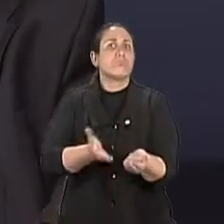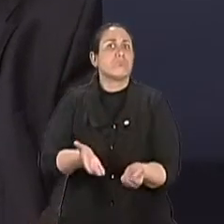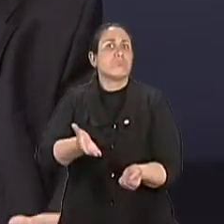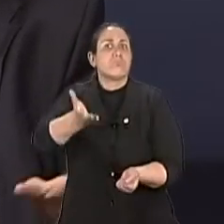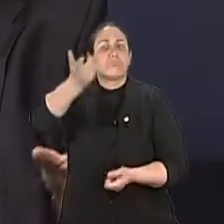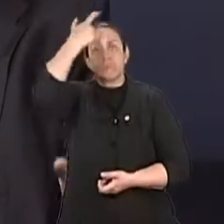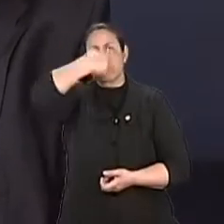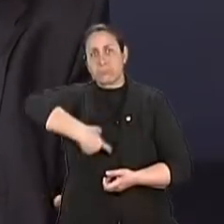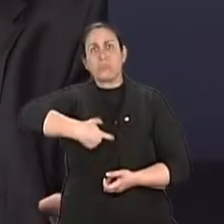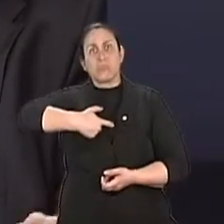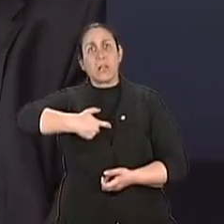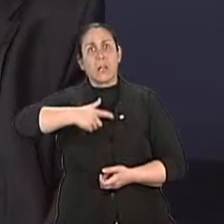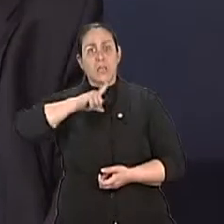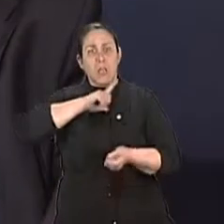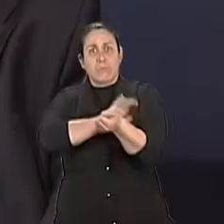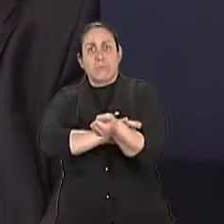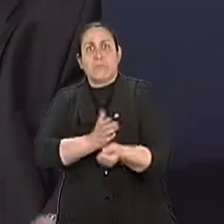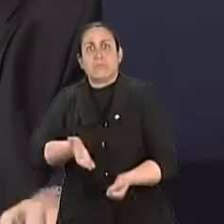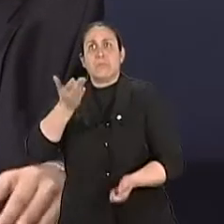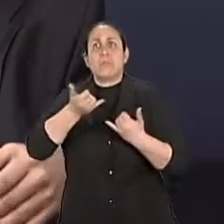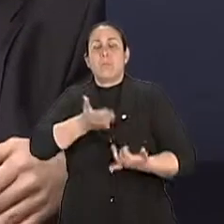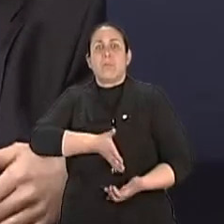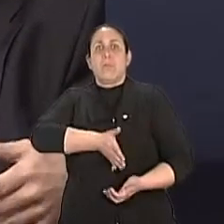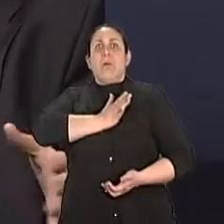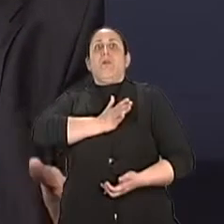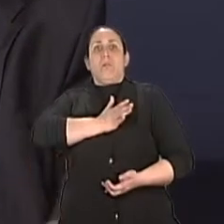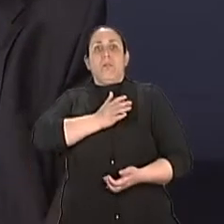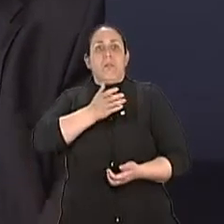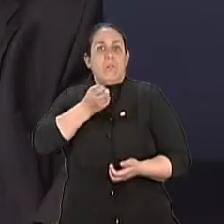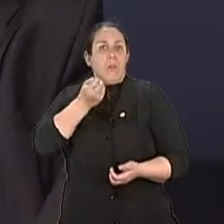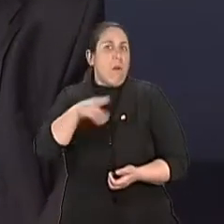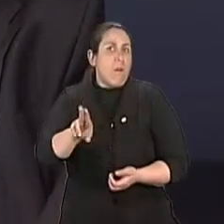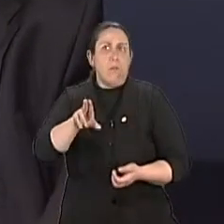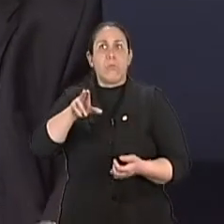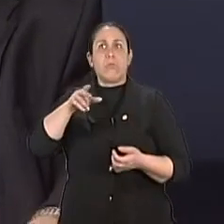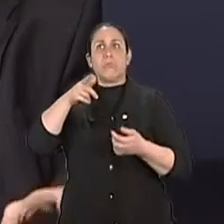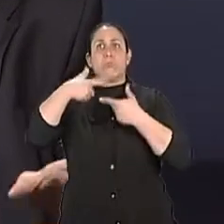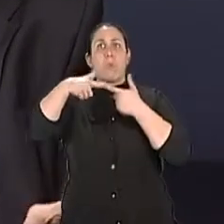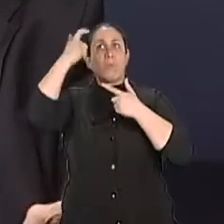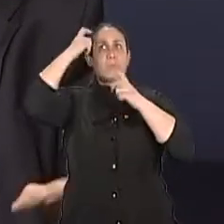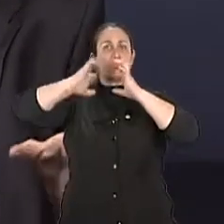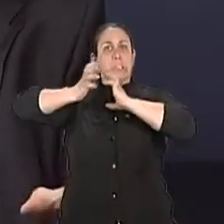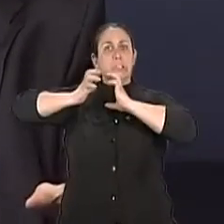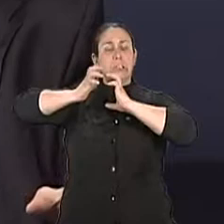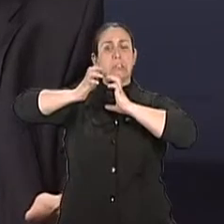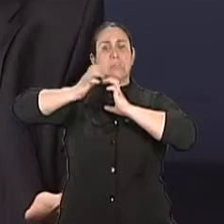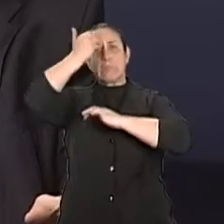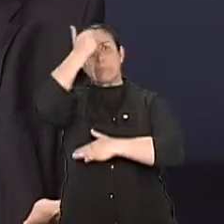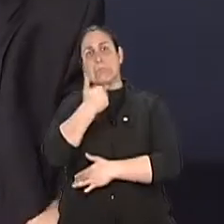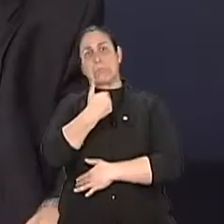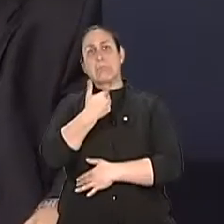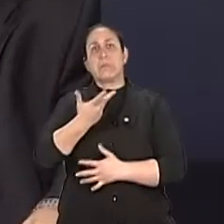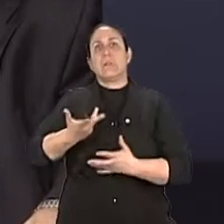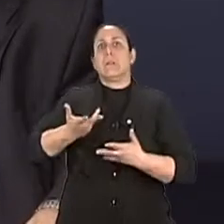indivíduo é um fator de risco para o infarto ou para acidentes vasculares cerebrais, a osteoporose é um fator de